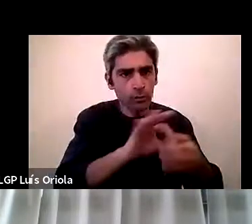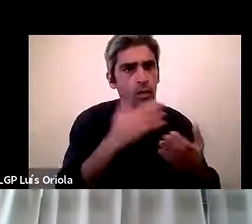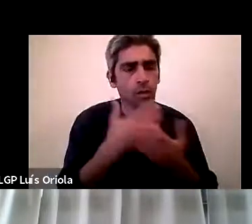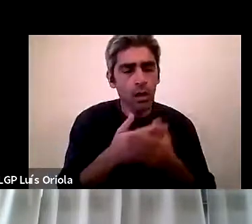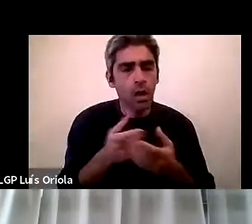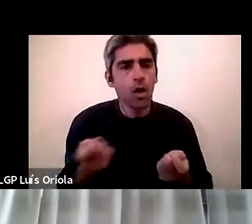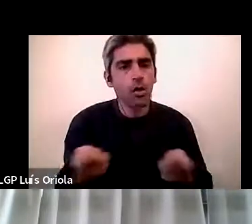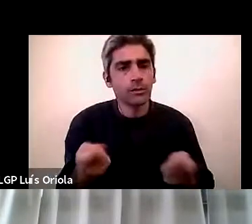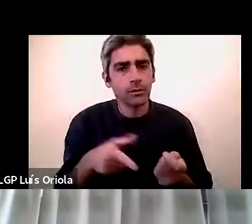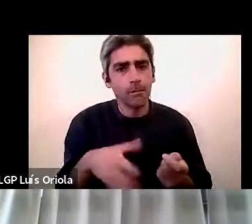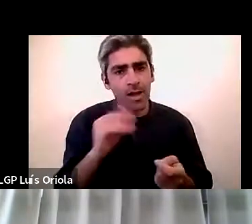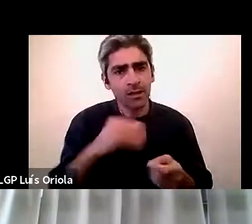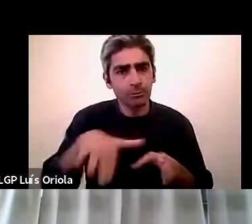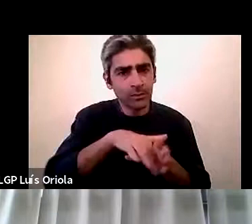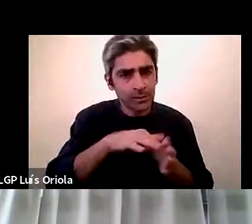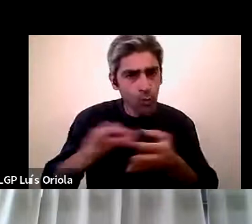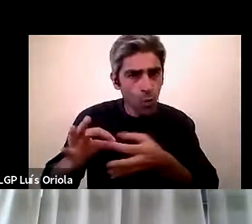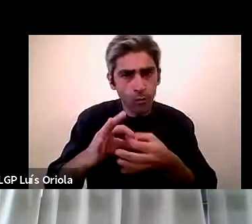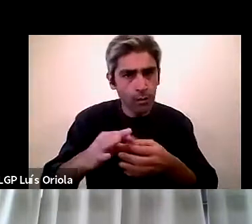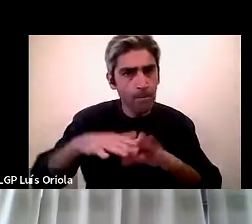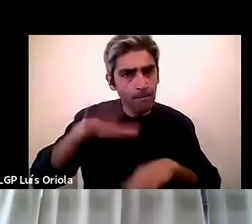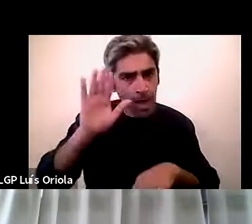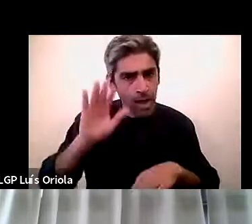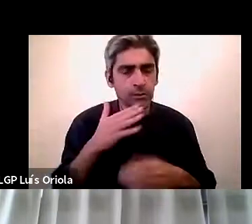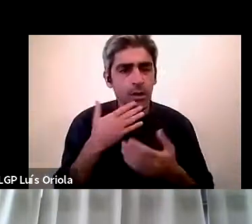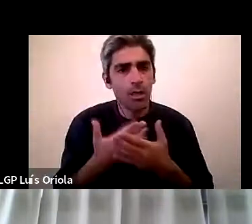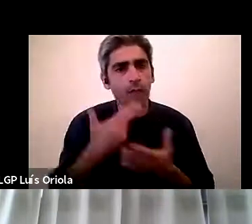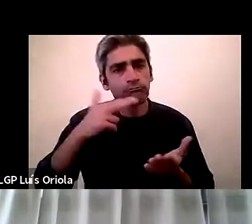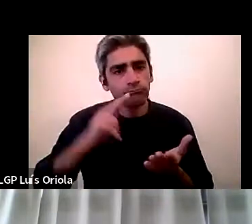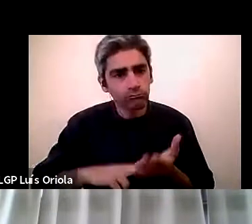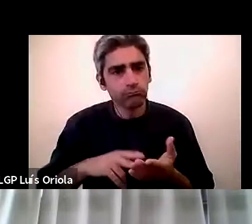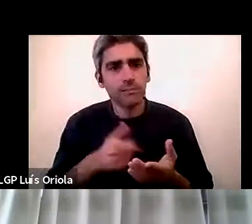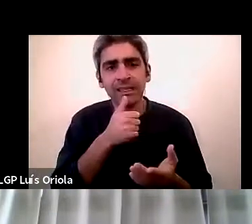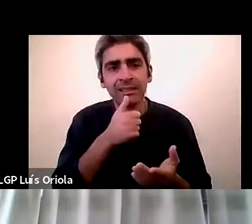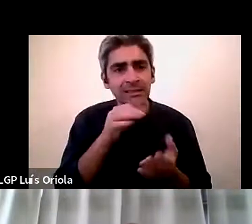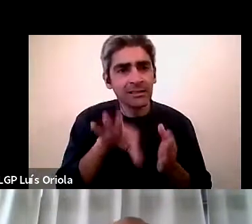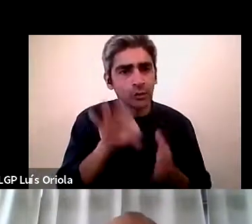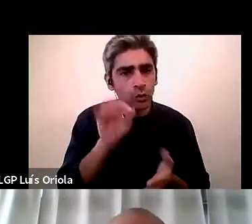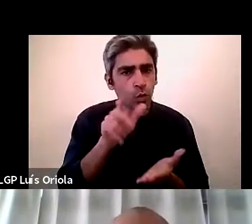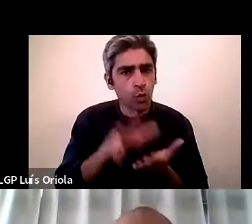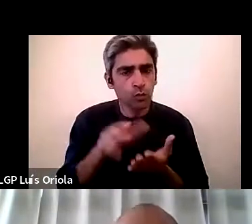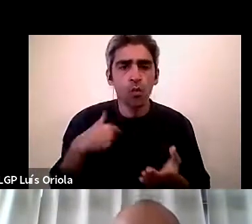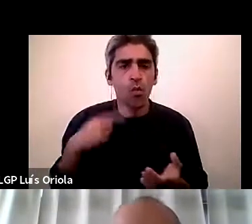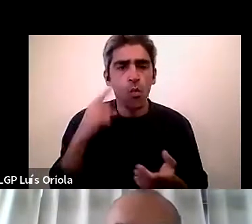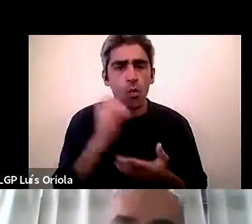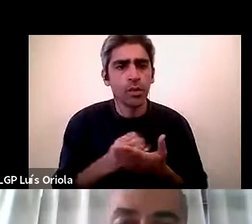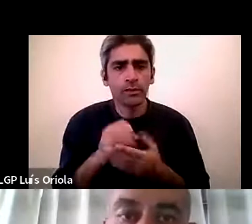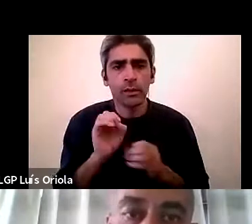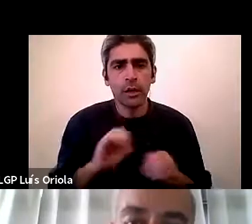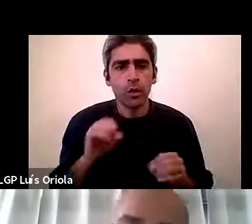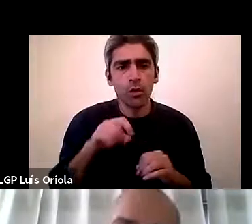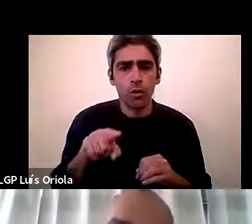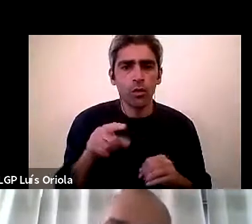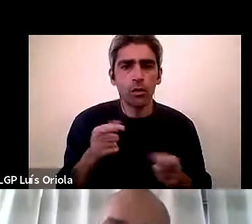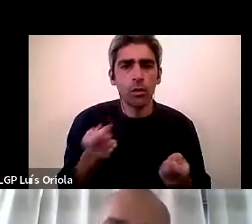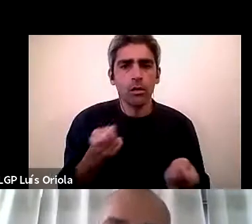mais participada, mais colaborativa e que haja, de facto, as decisões. E eu não conheço nenhum executivo, e está aqui a Sara,